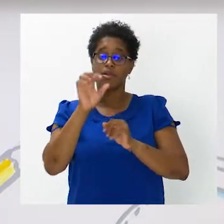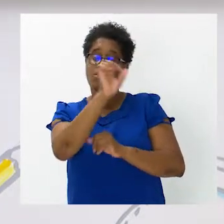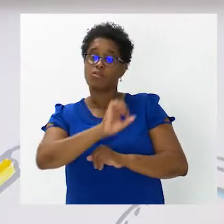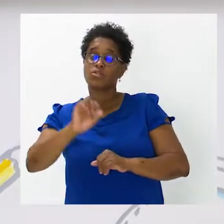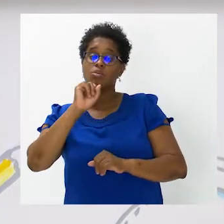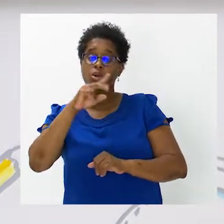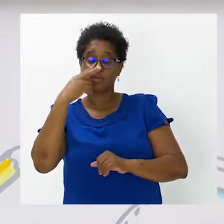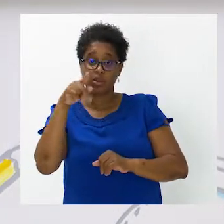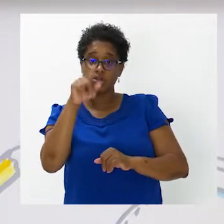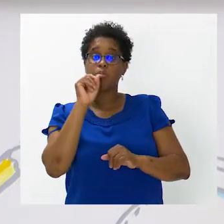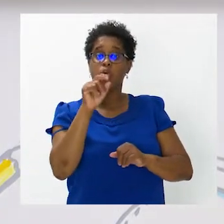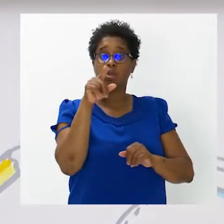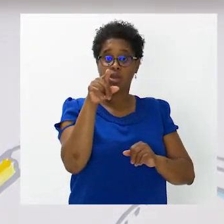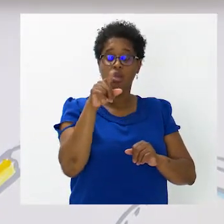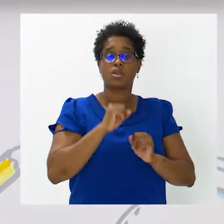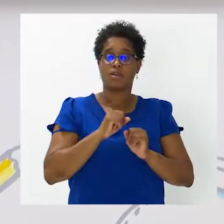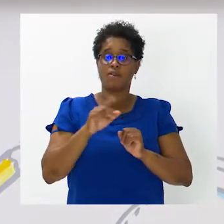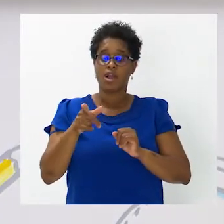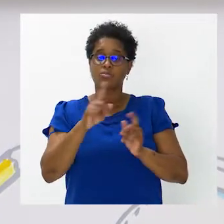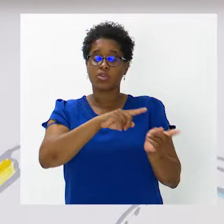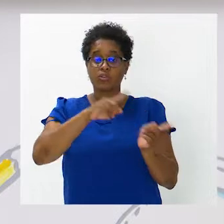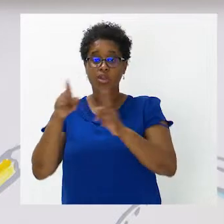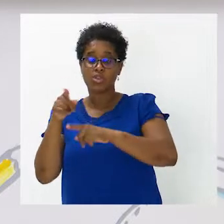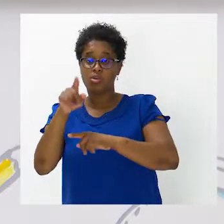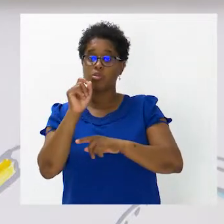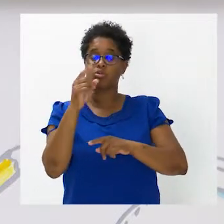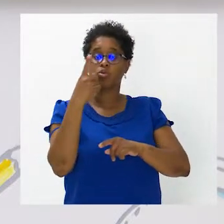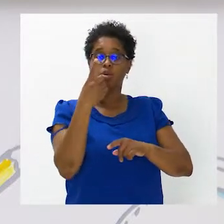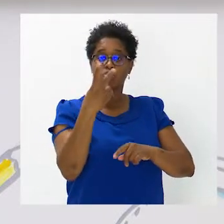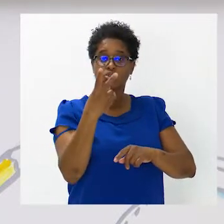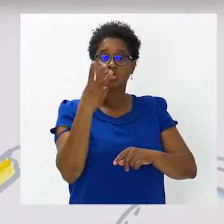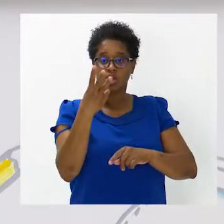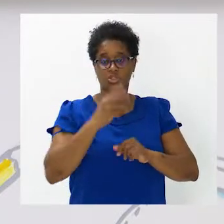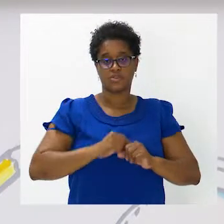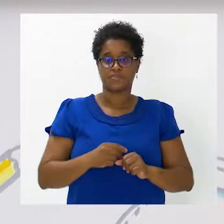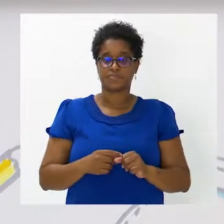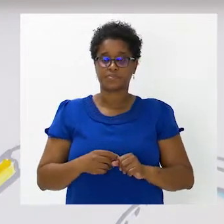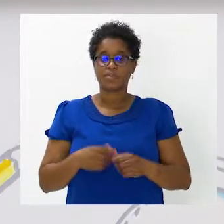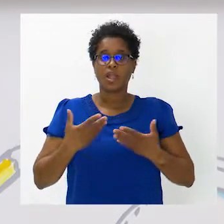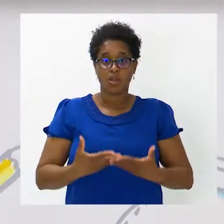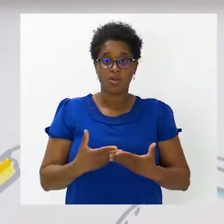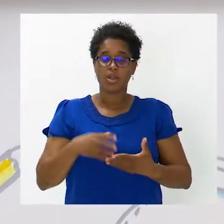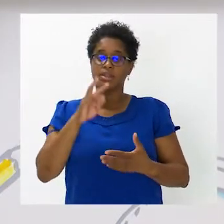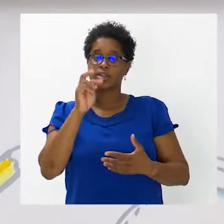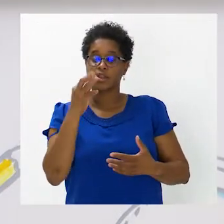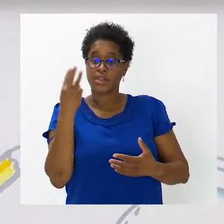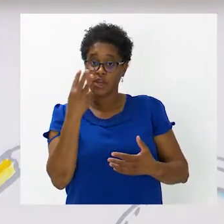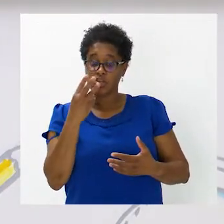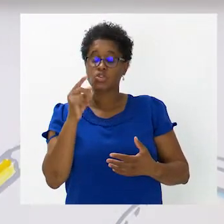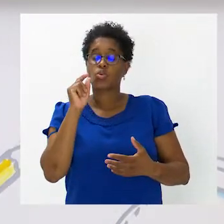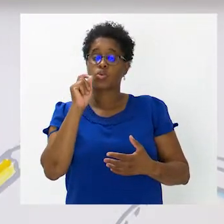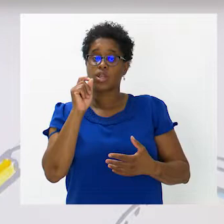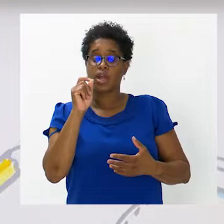vocês podem ver, este ponto aqui, vamos deslocar este ponto. 1, 2, 3. Agora, que é 3 unidades